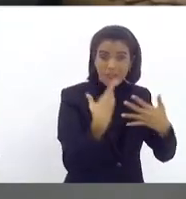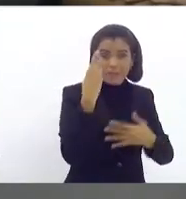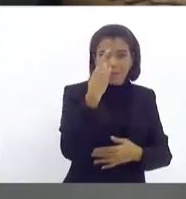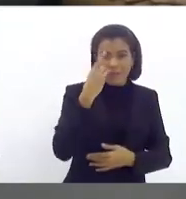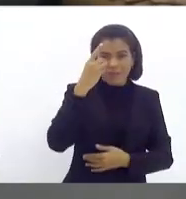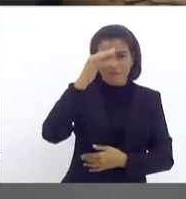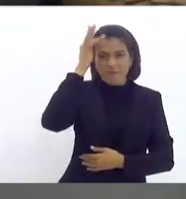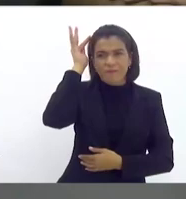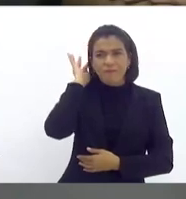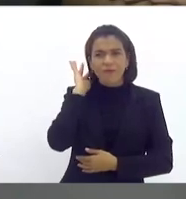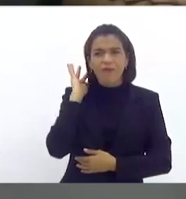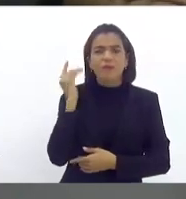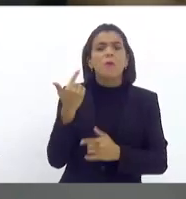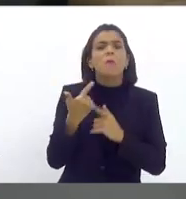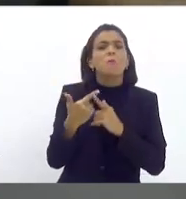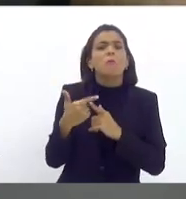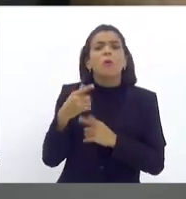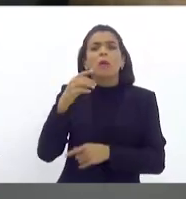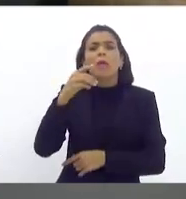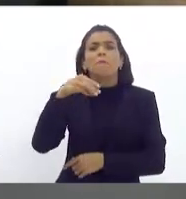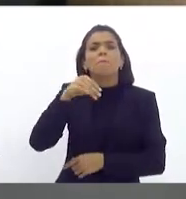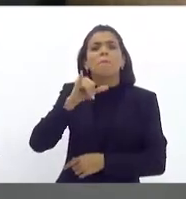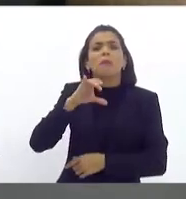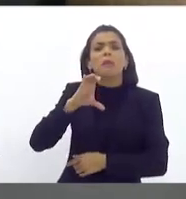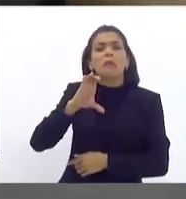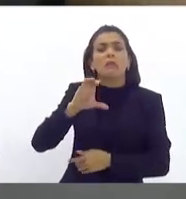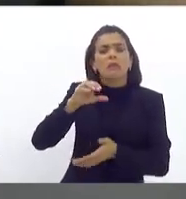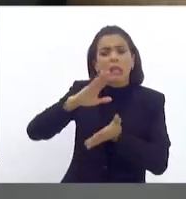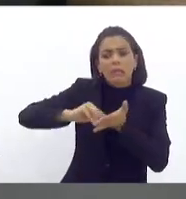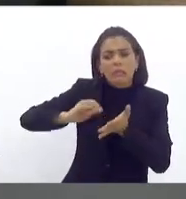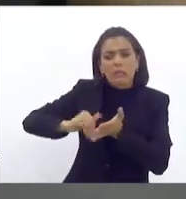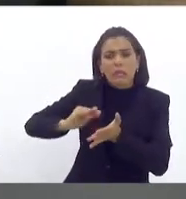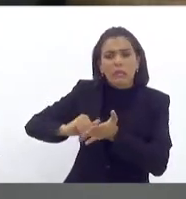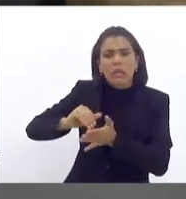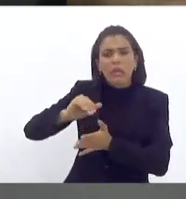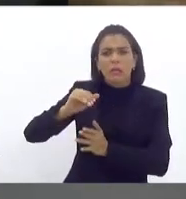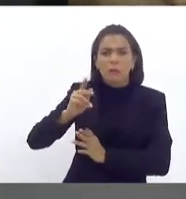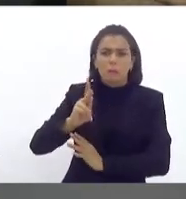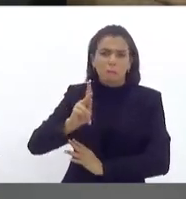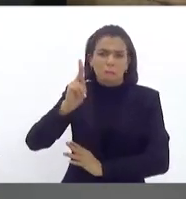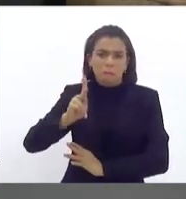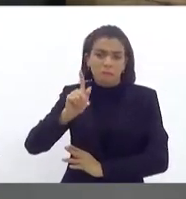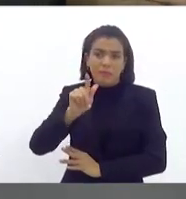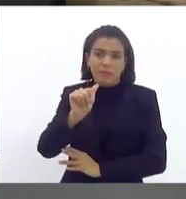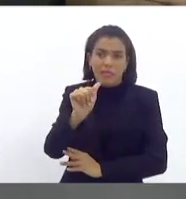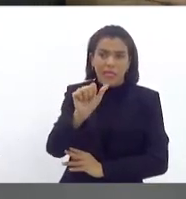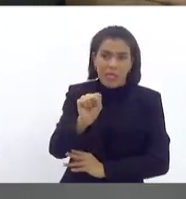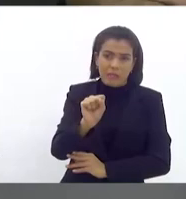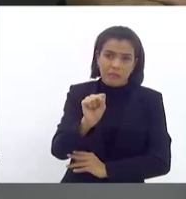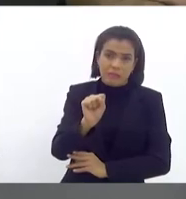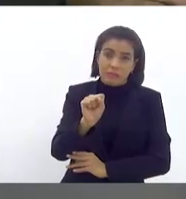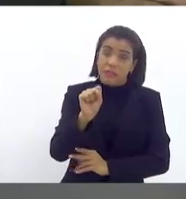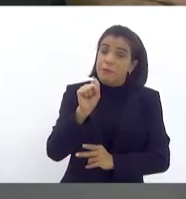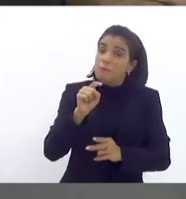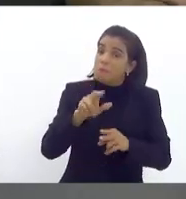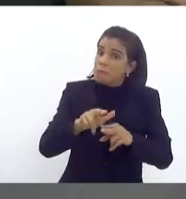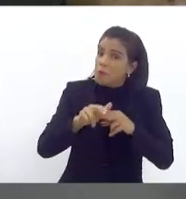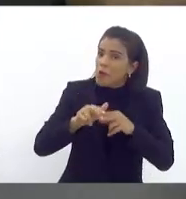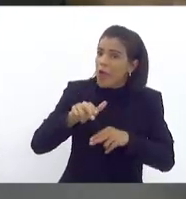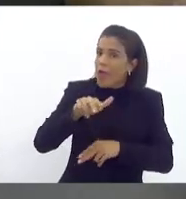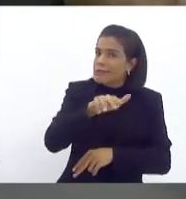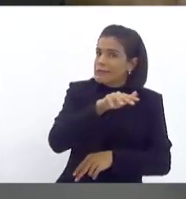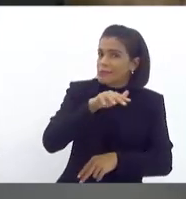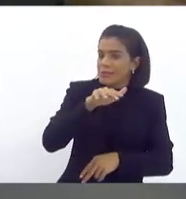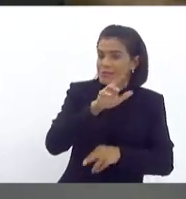falou, Almir, por que a gente está tirando essa questão de petróleo e gás? Eu falei, não, exatamente porque esse era o ponto. E,